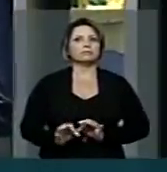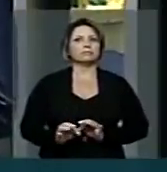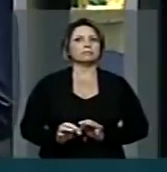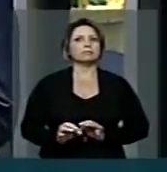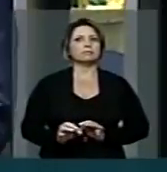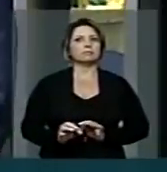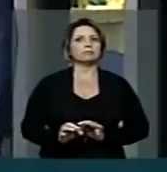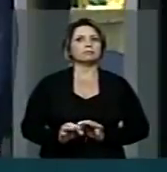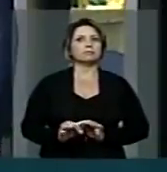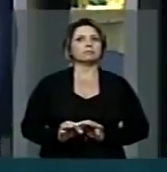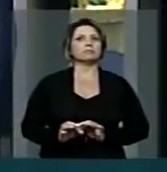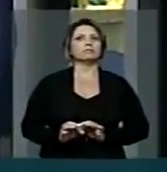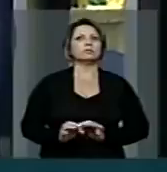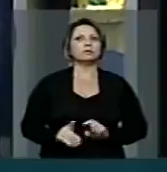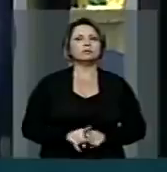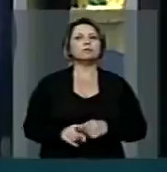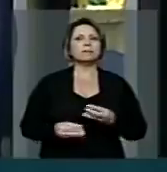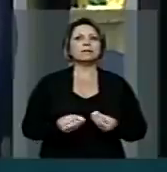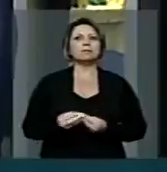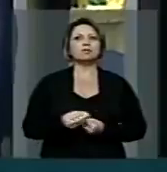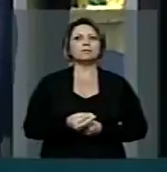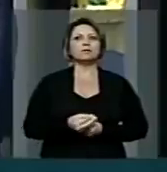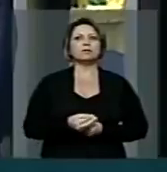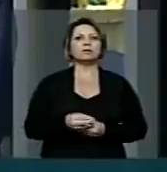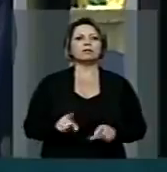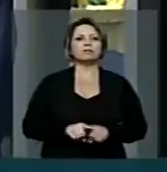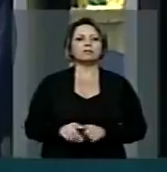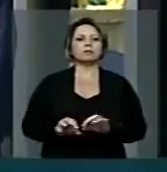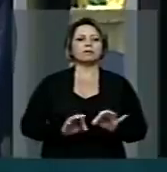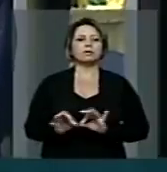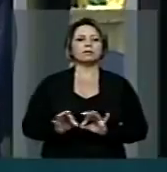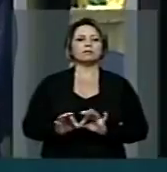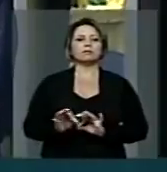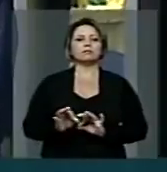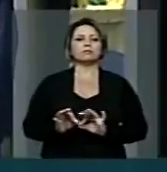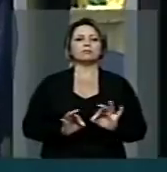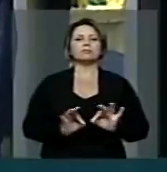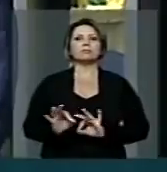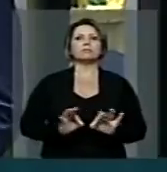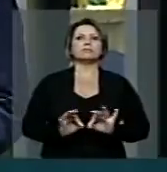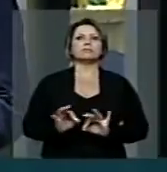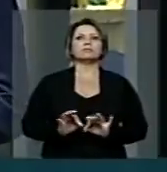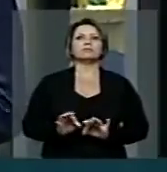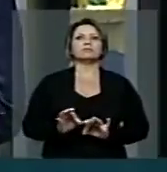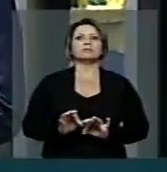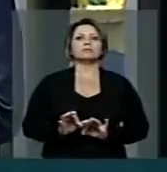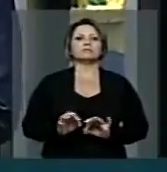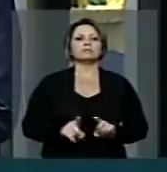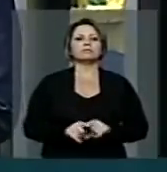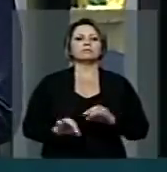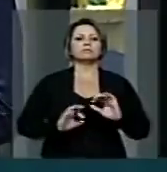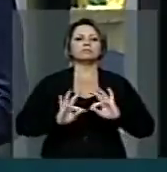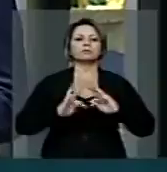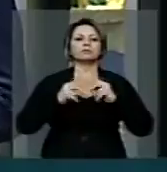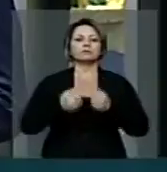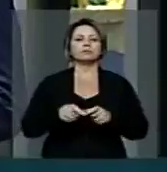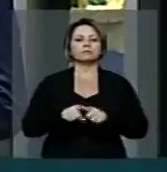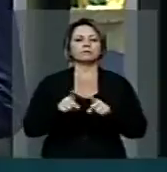muito ainda nesta questão, especialmente fazer com que haja